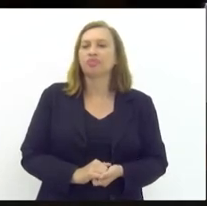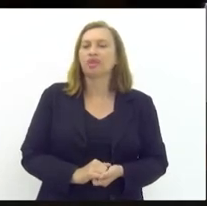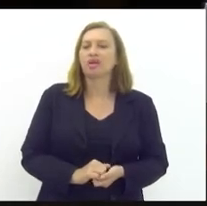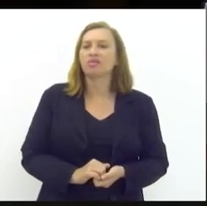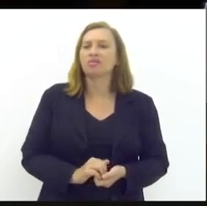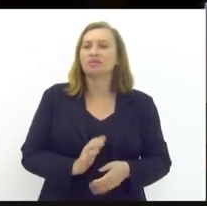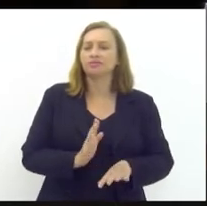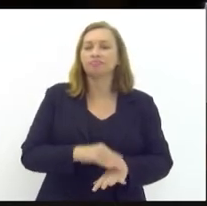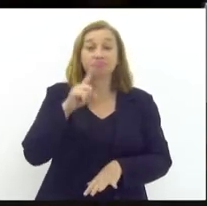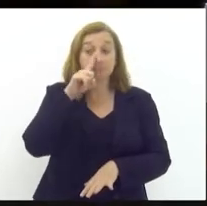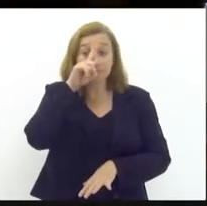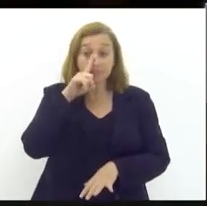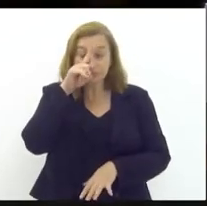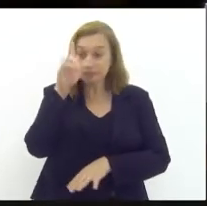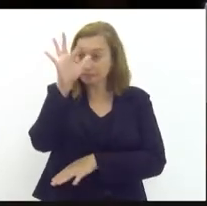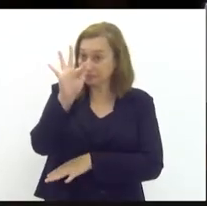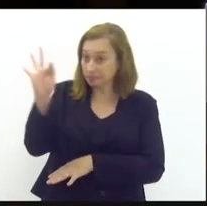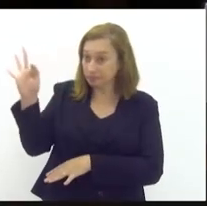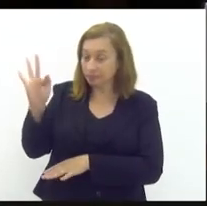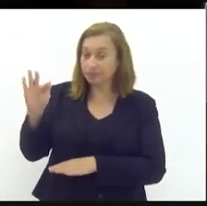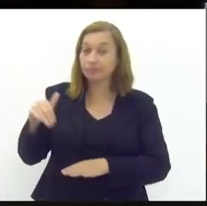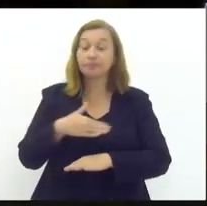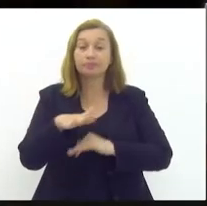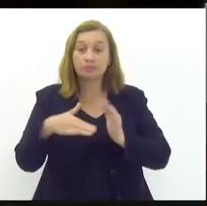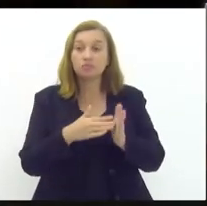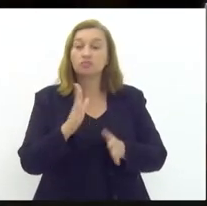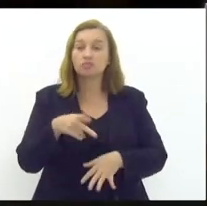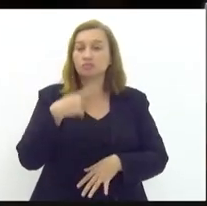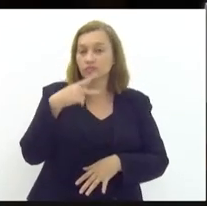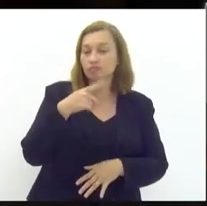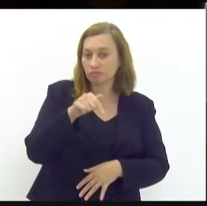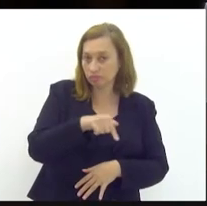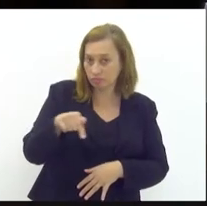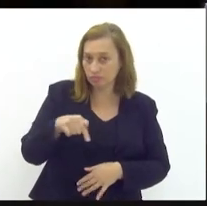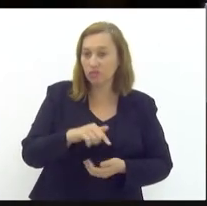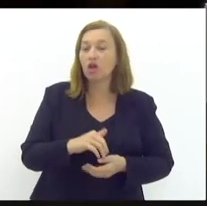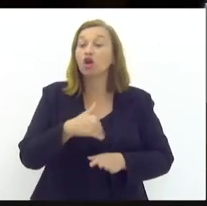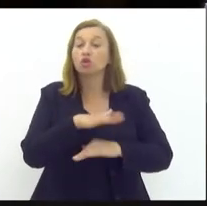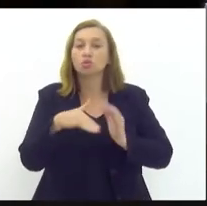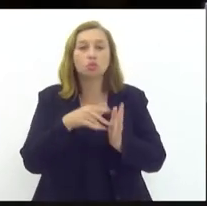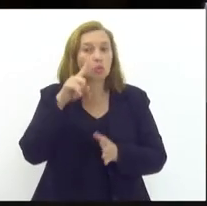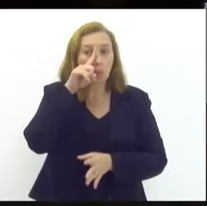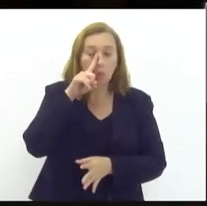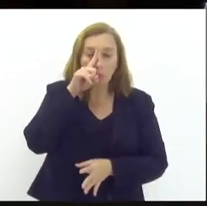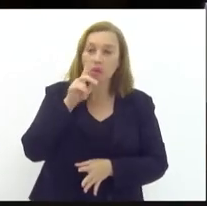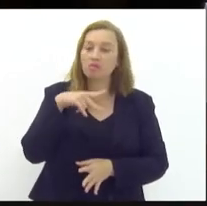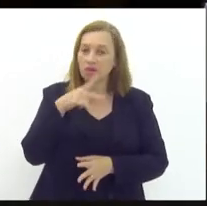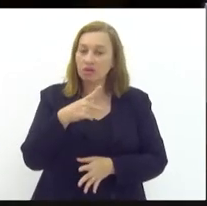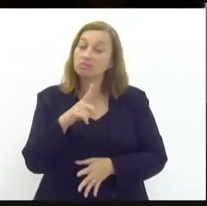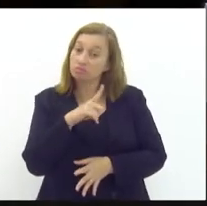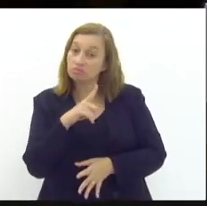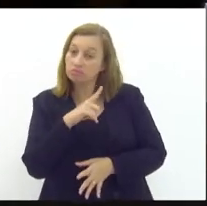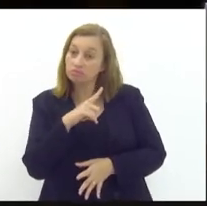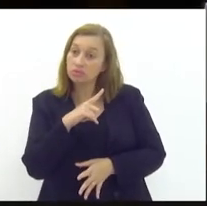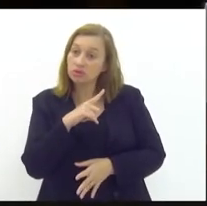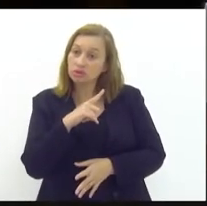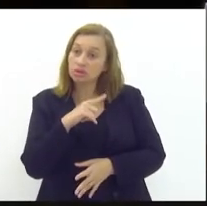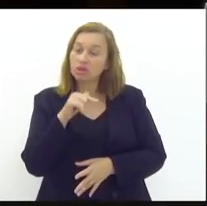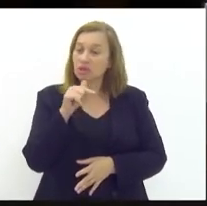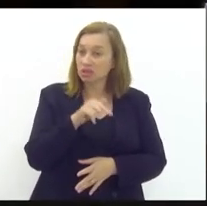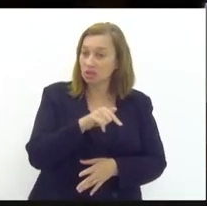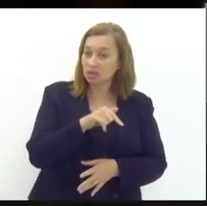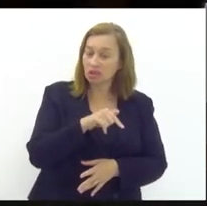riscos federativos de que todos que numeraram aqui tá todos os riscos que estão falando que existem que aqui